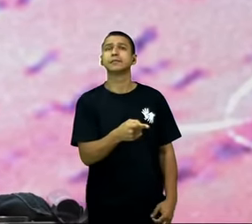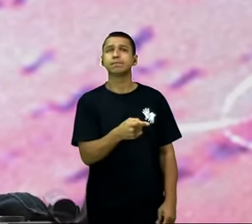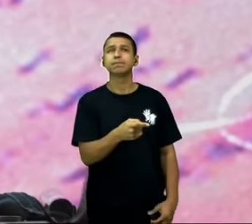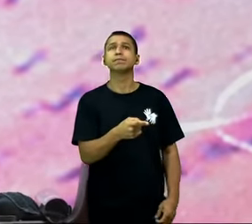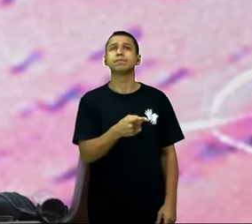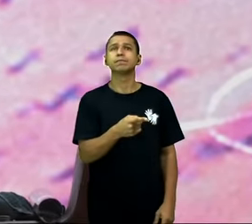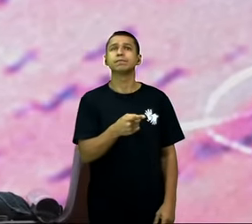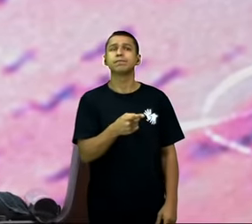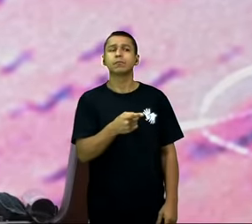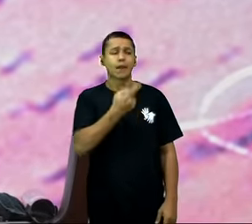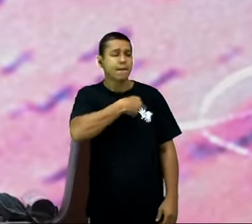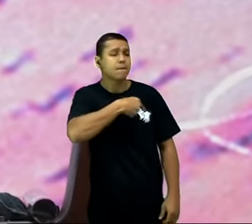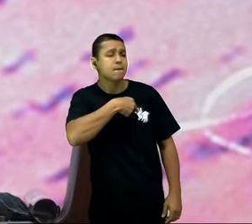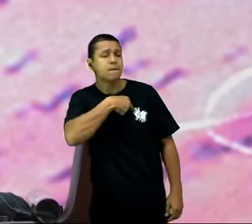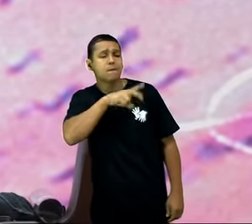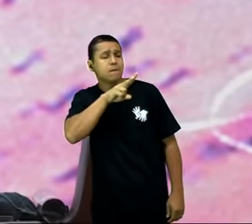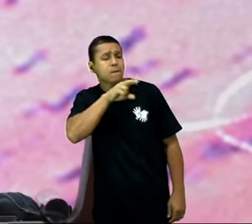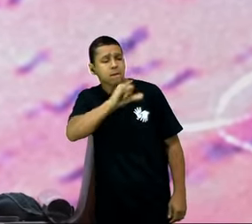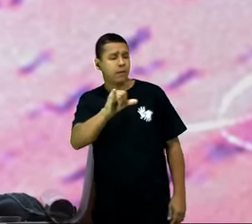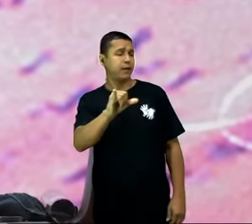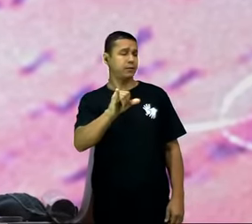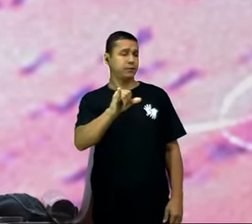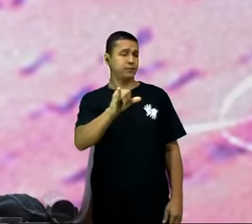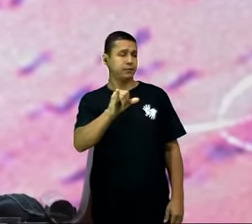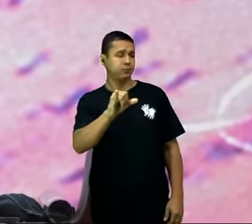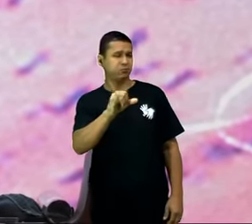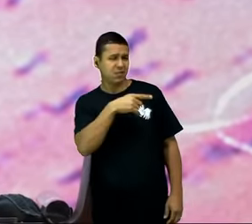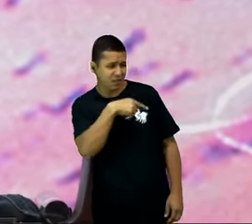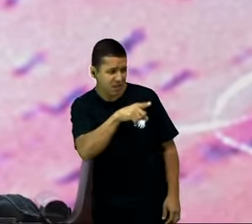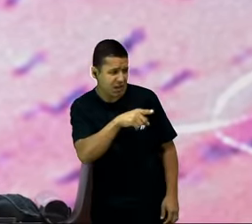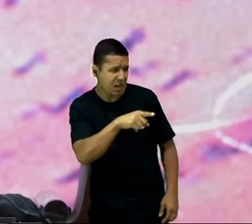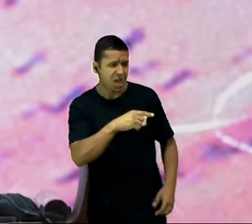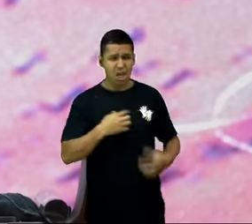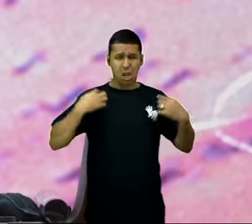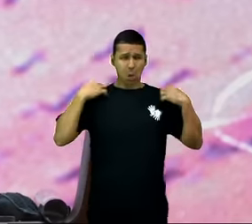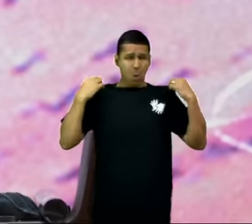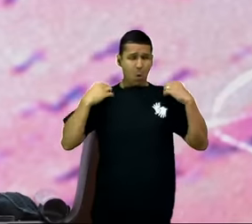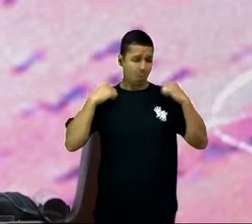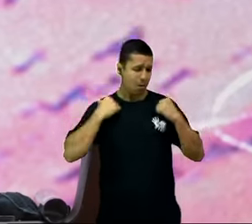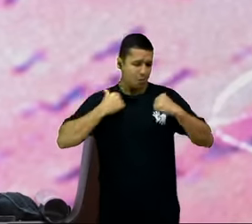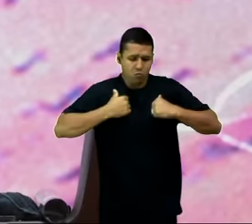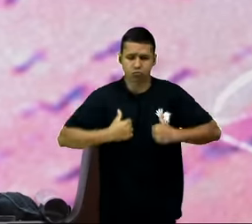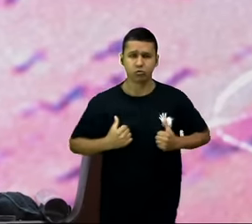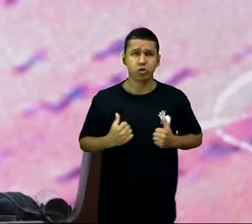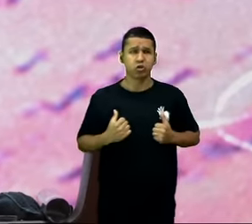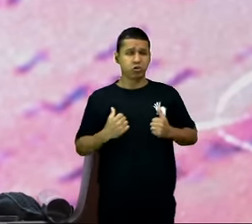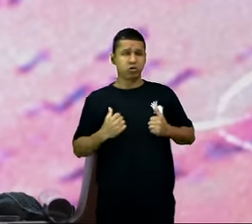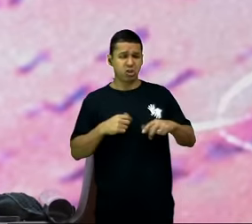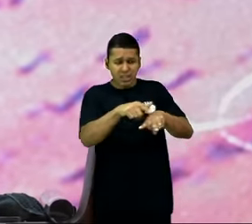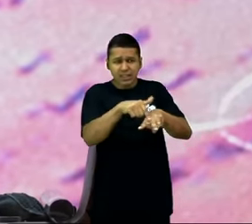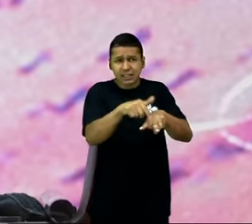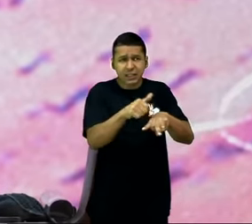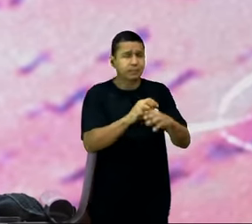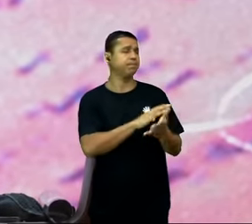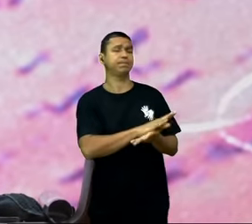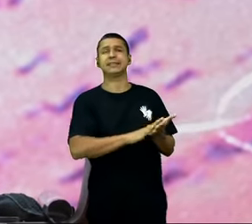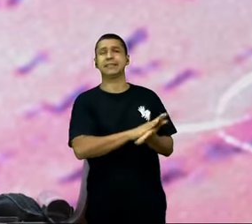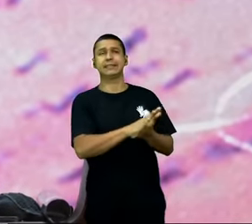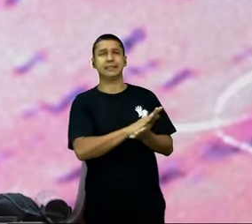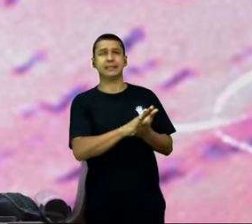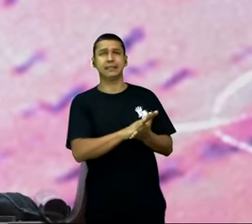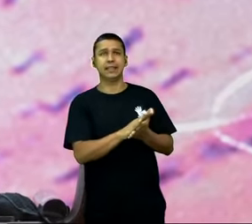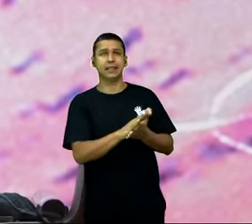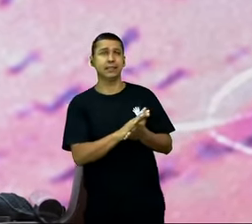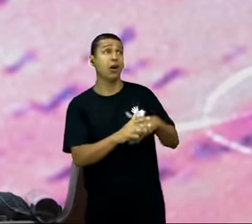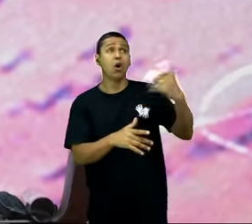Apenas de um envio. Leva nada, não leva ninguém, vai só vocês. Deixa eu te levar